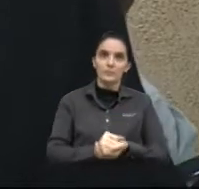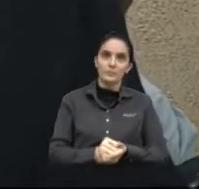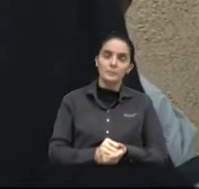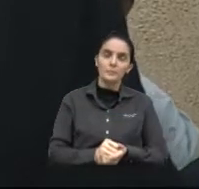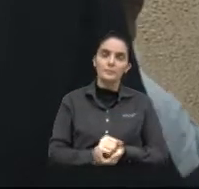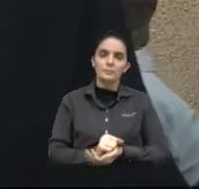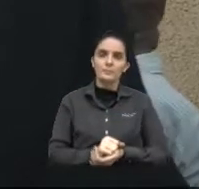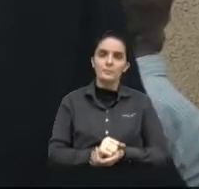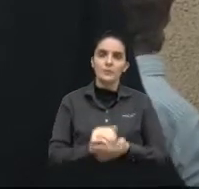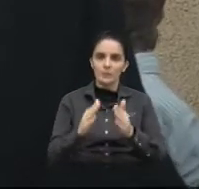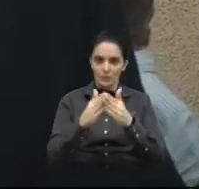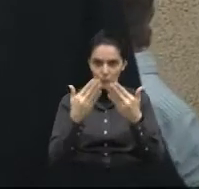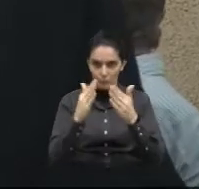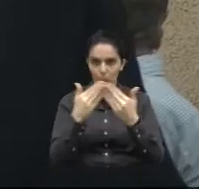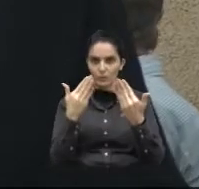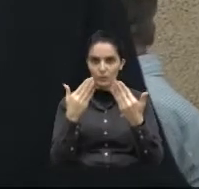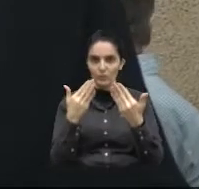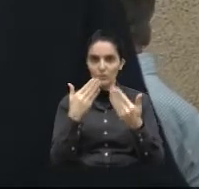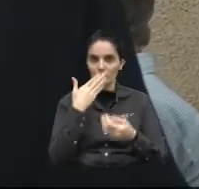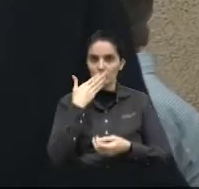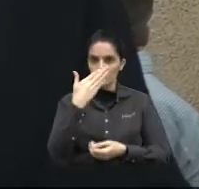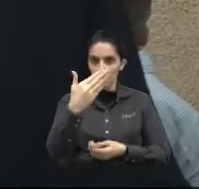por favor